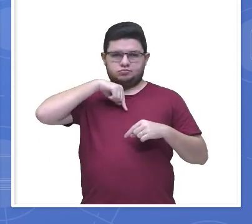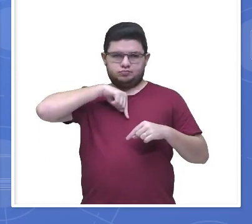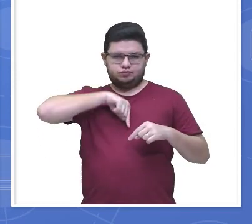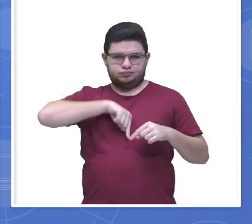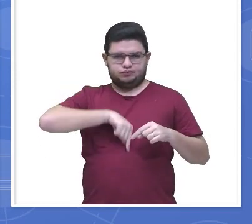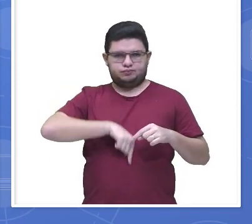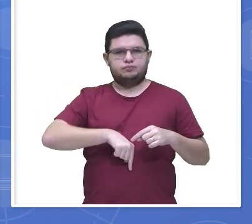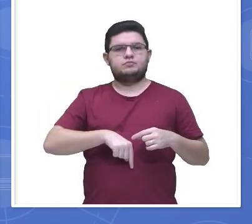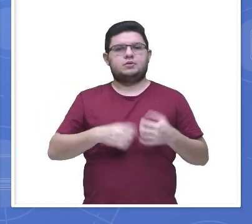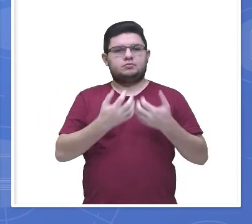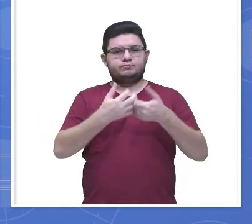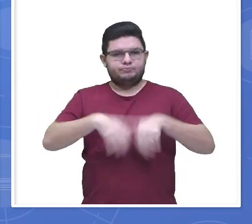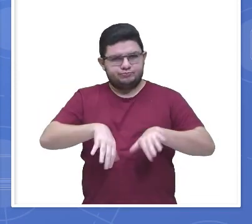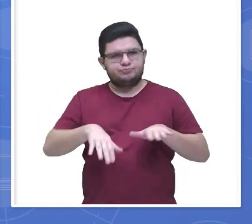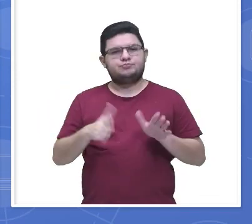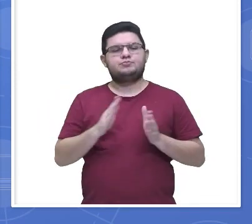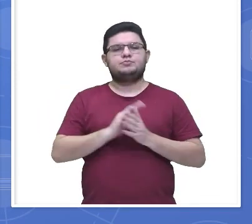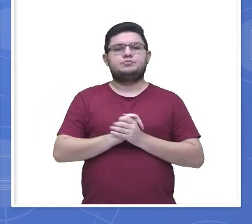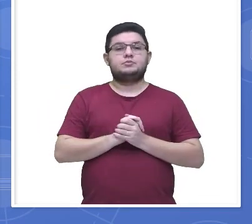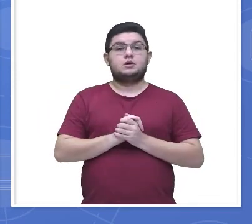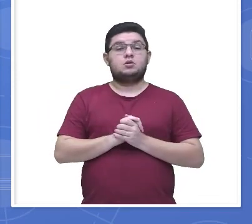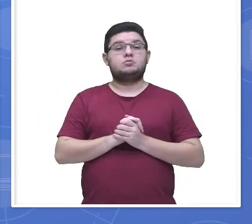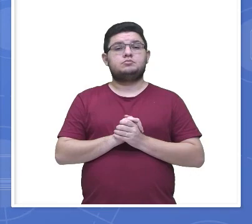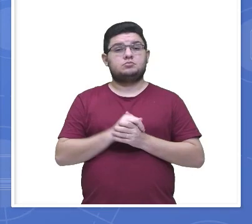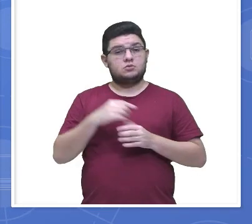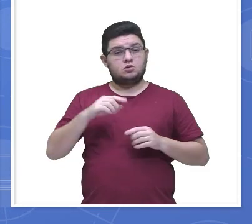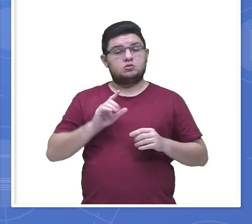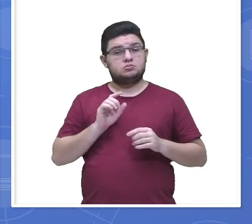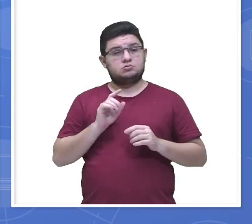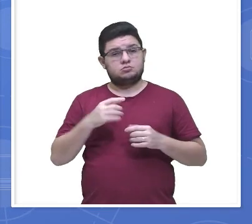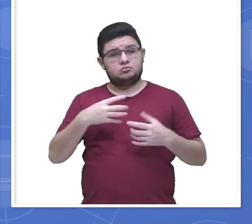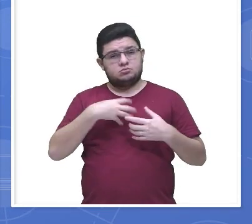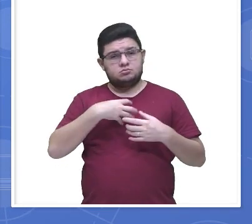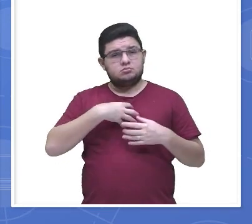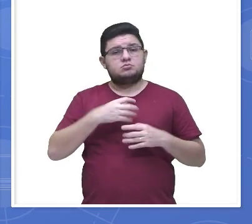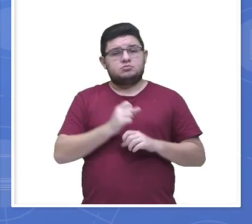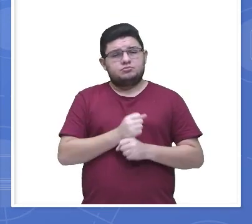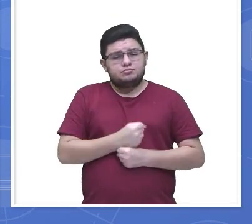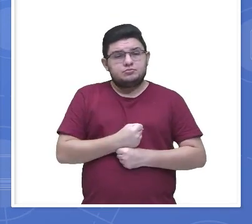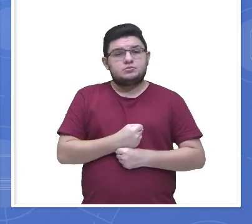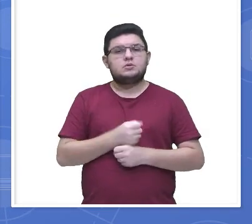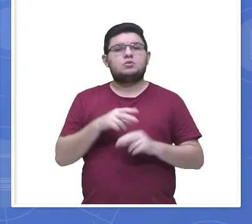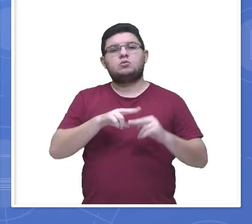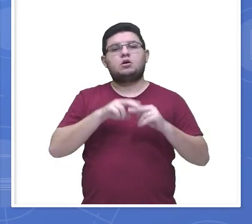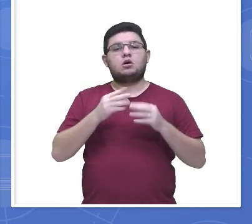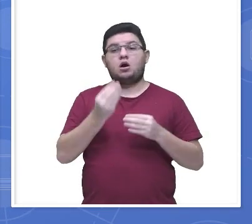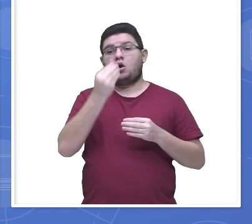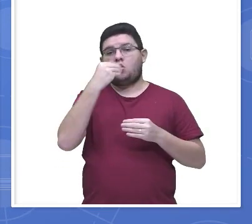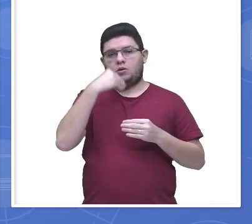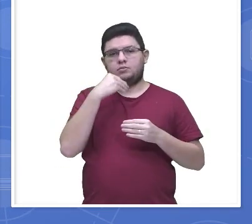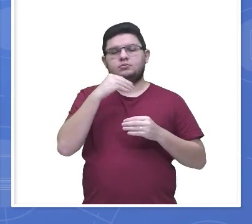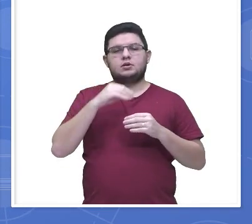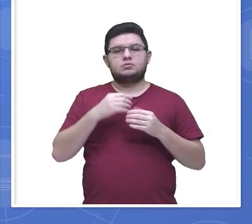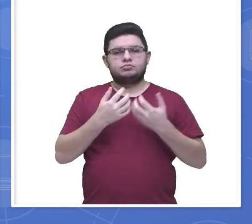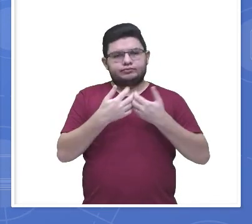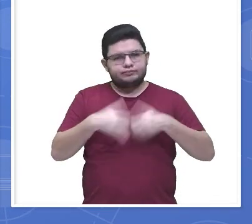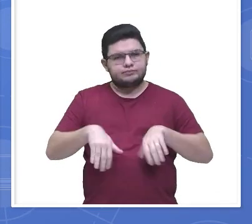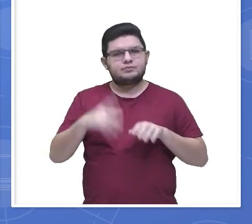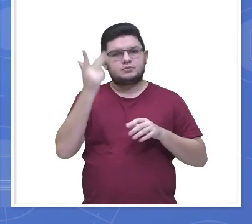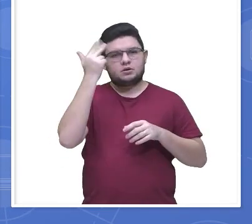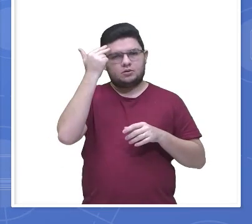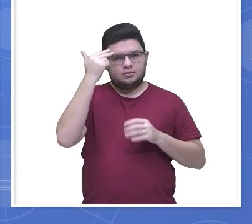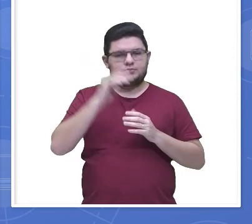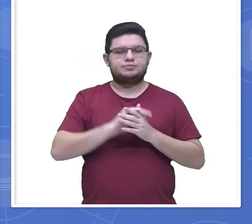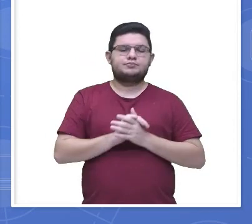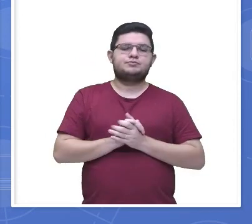trabalho dele. Então, a gente sente a fome, que é para a gente comer e continuar ali a dinâmica do nosso organismo, certo? Vamos ver agora na